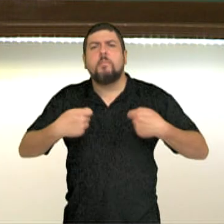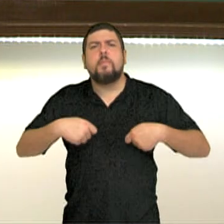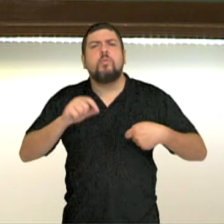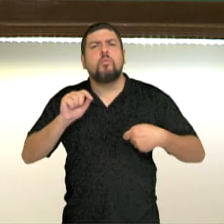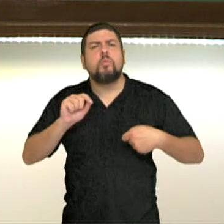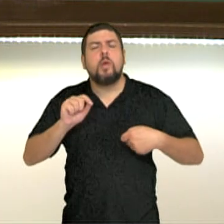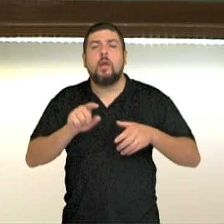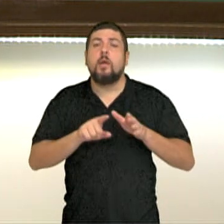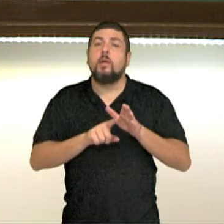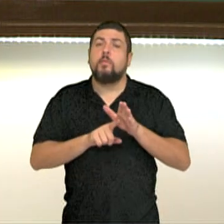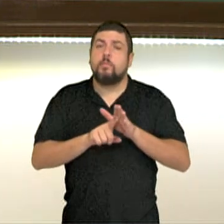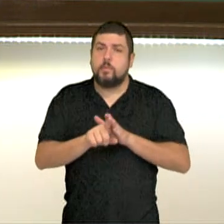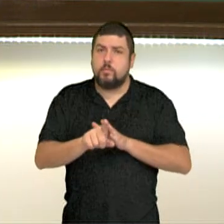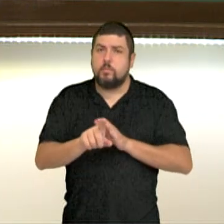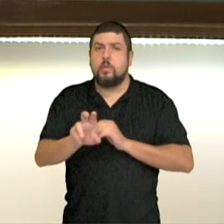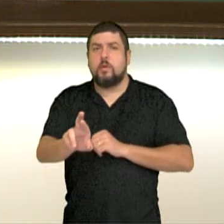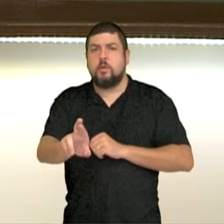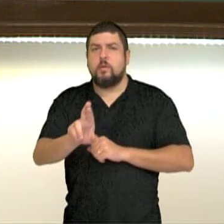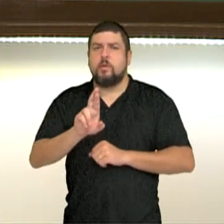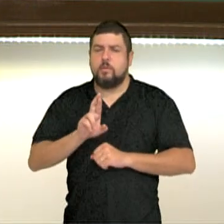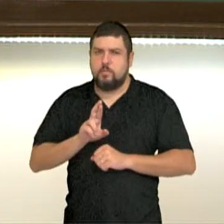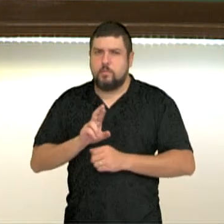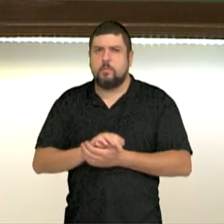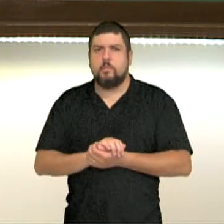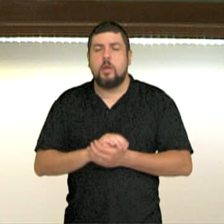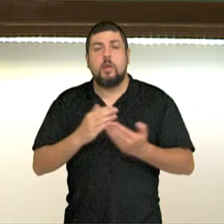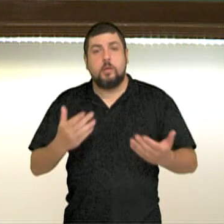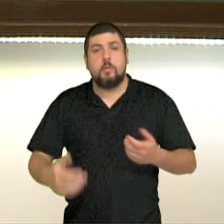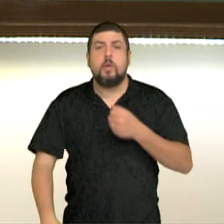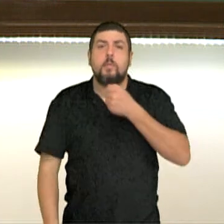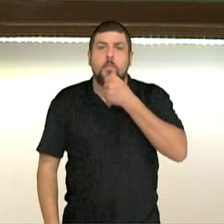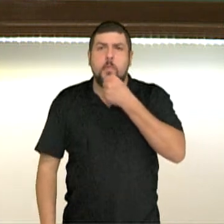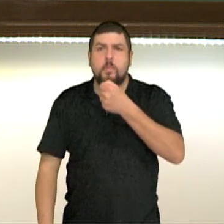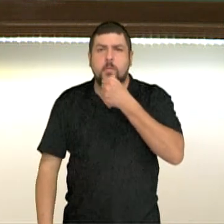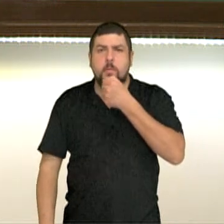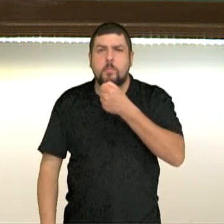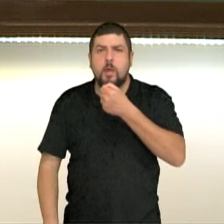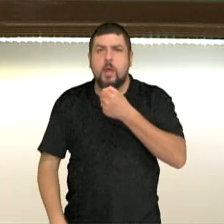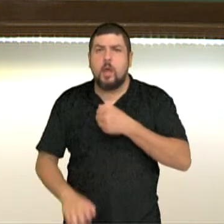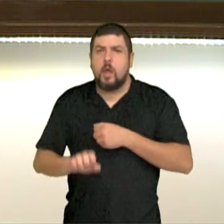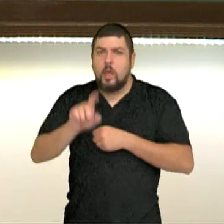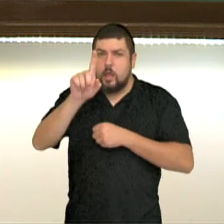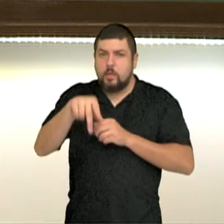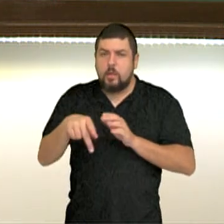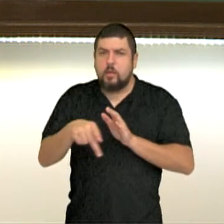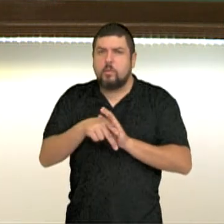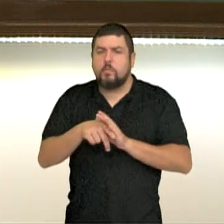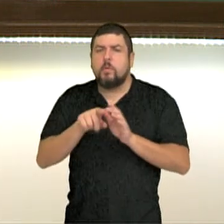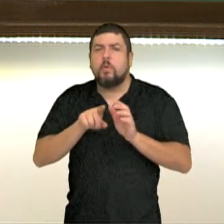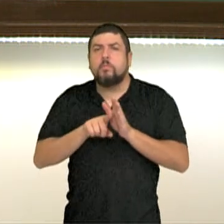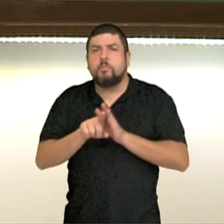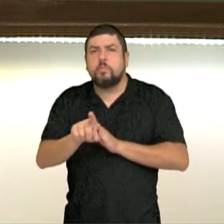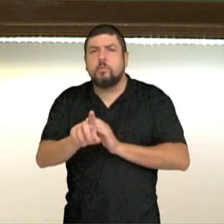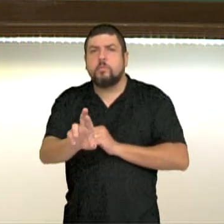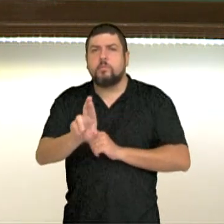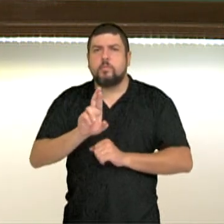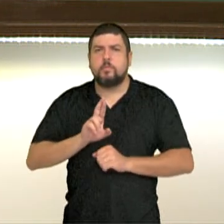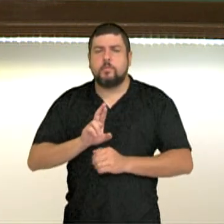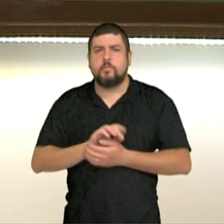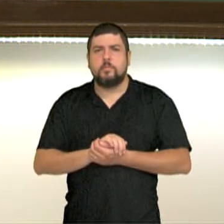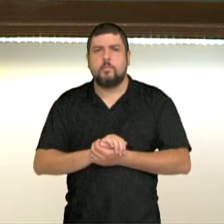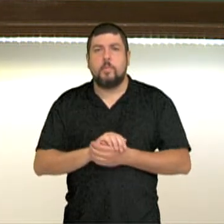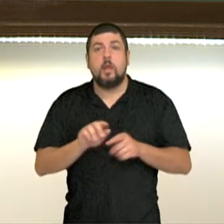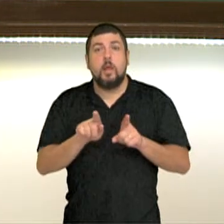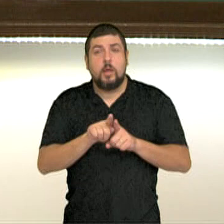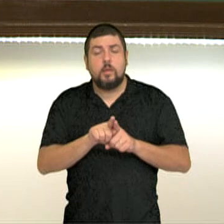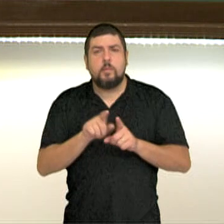pergunta e resposta, né? Para ser uma entrevista, tem que ter uma pergunta e uma resposta. Também, a importância da entrevista para o leitor